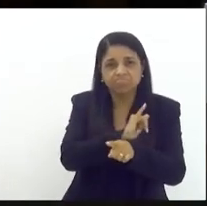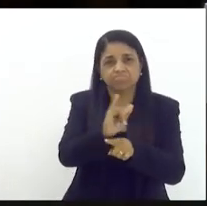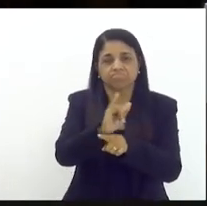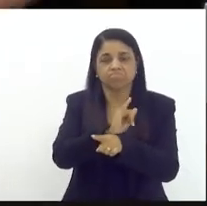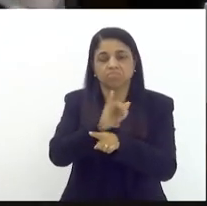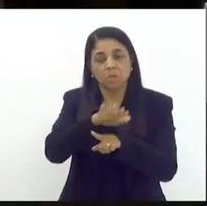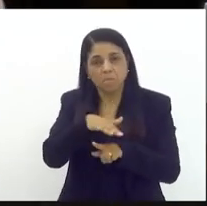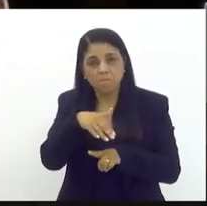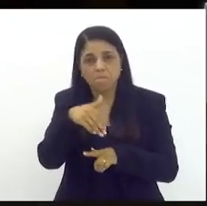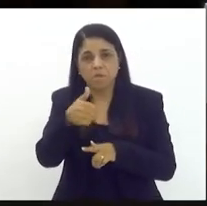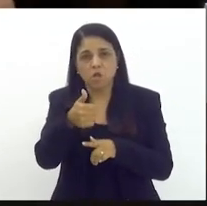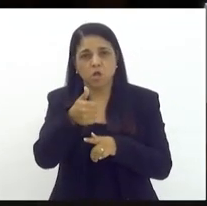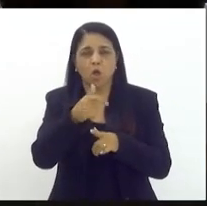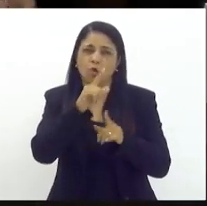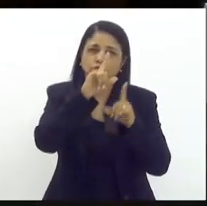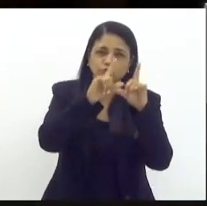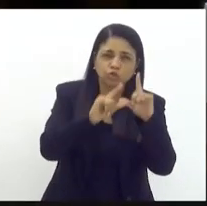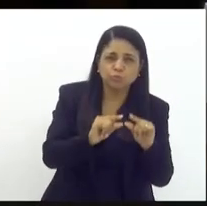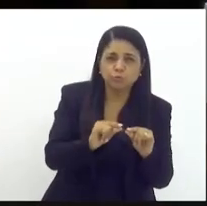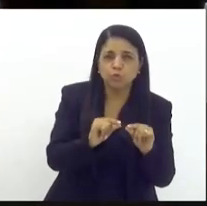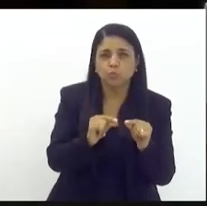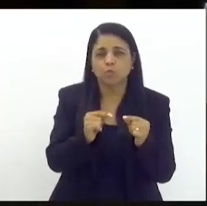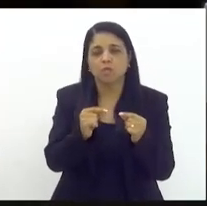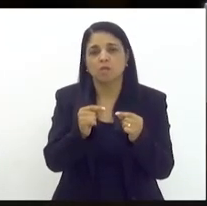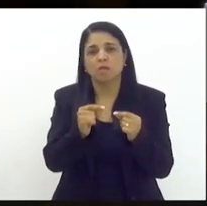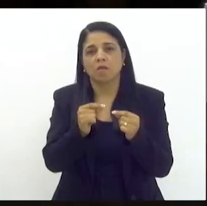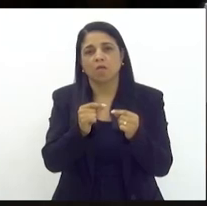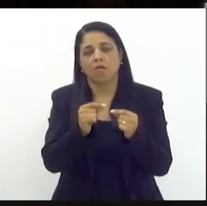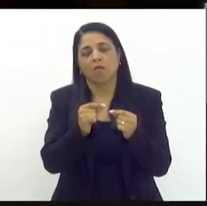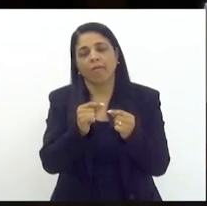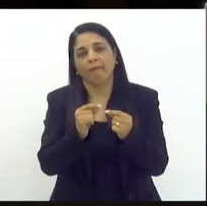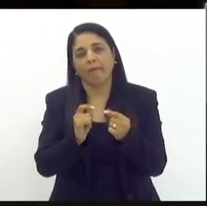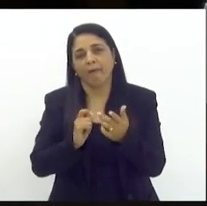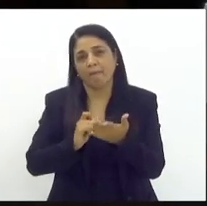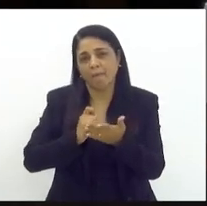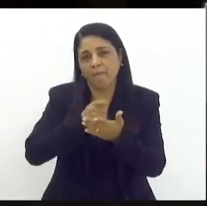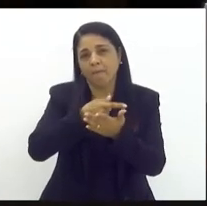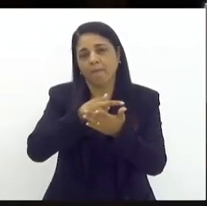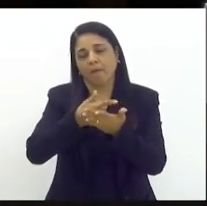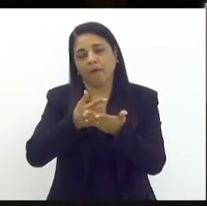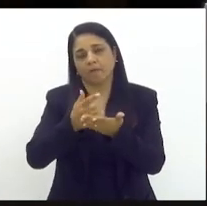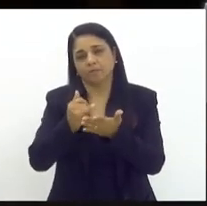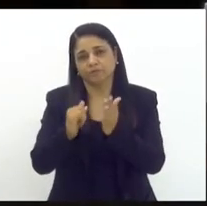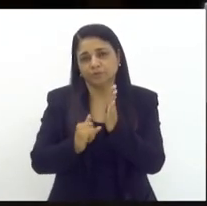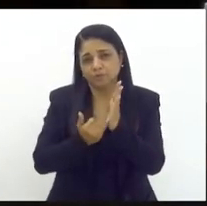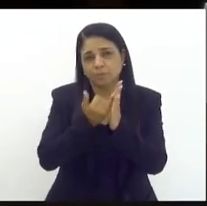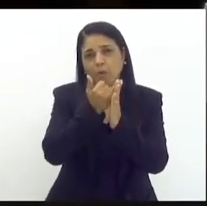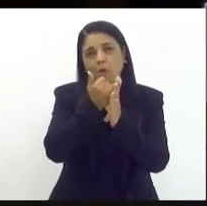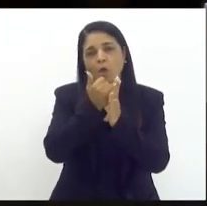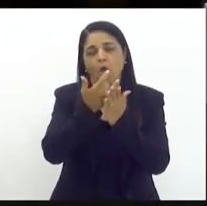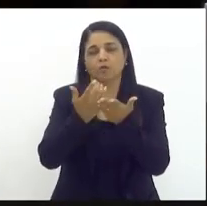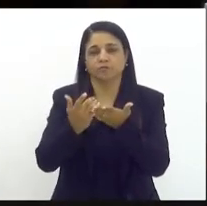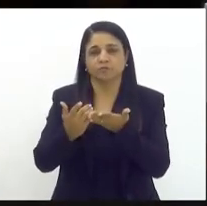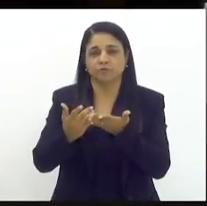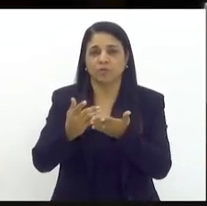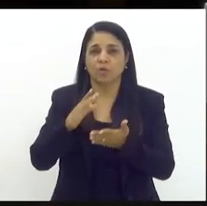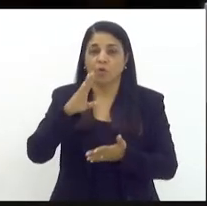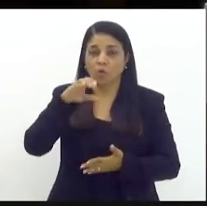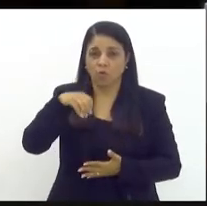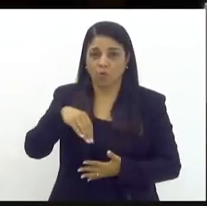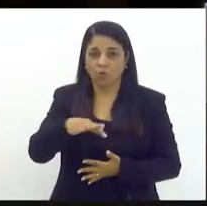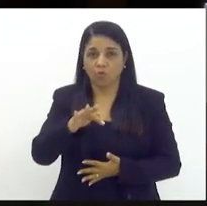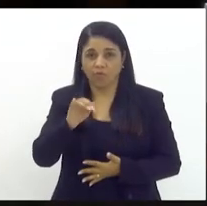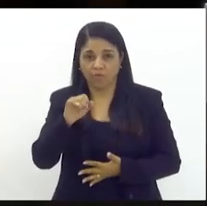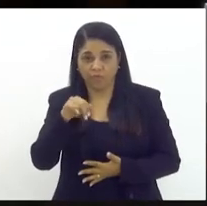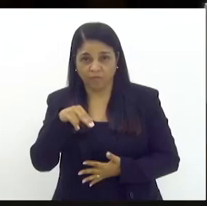em diminuir algumas algumas isenções no sentido de ter algum efeito tributário então piscofins foi vendo